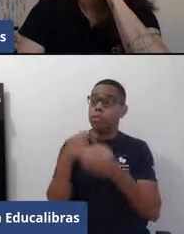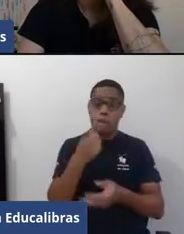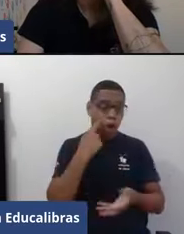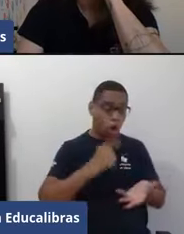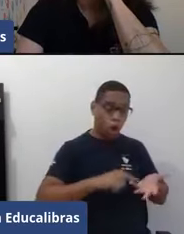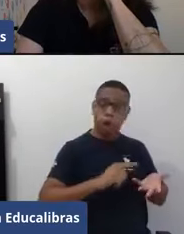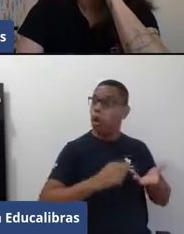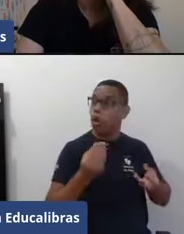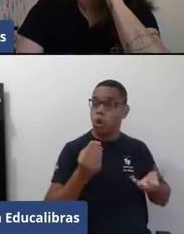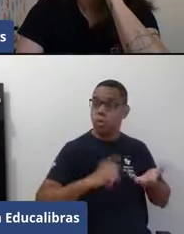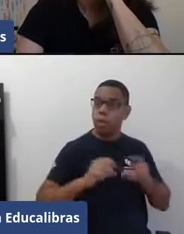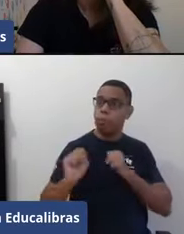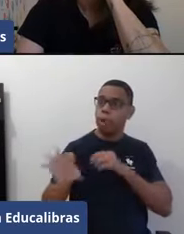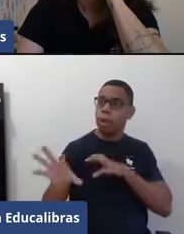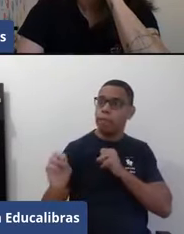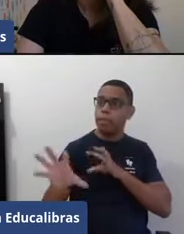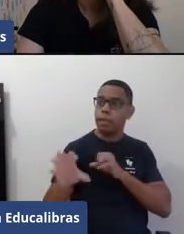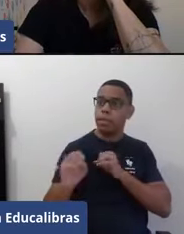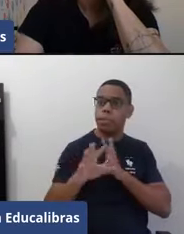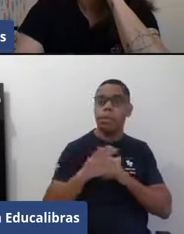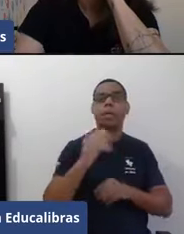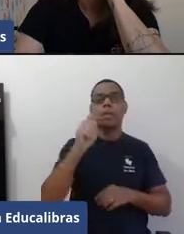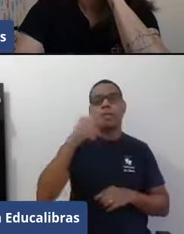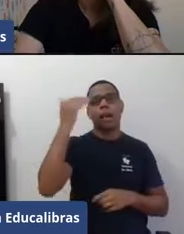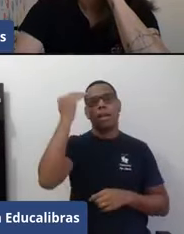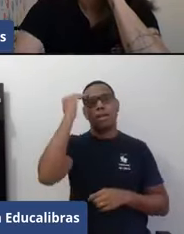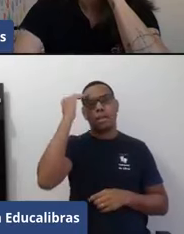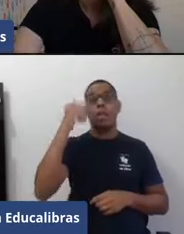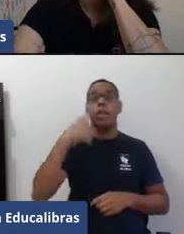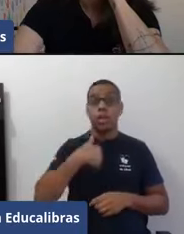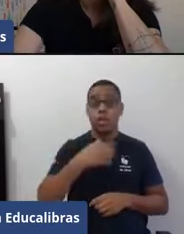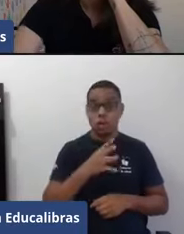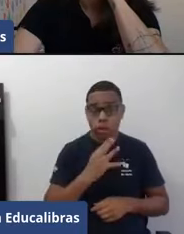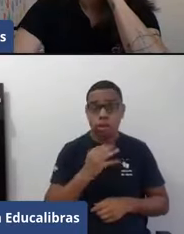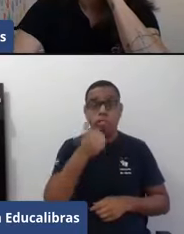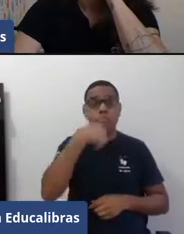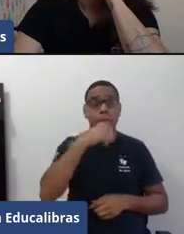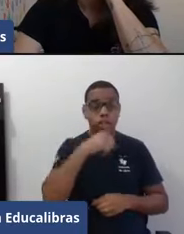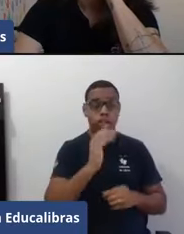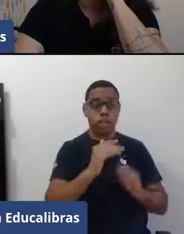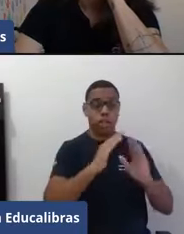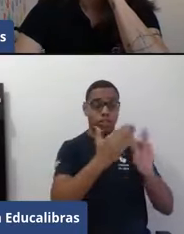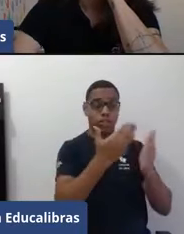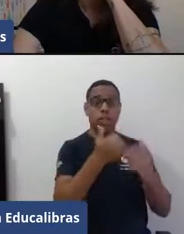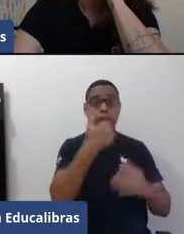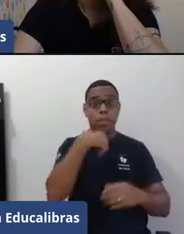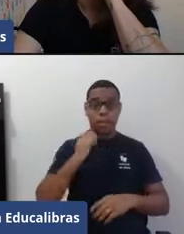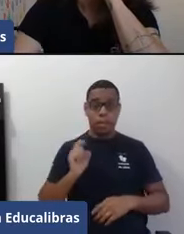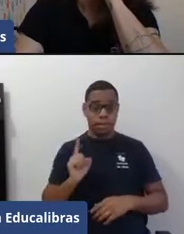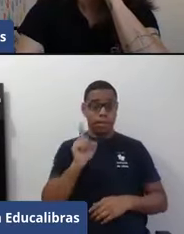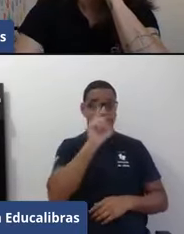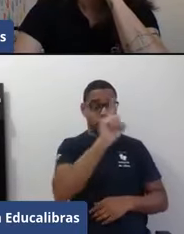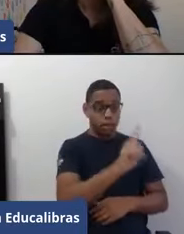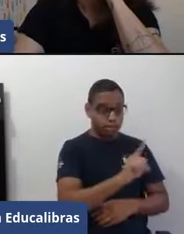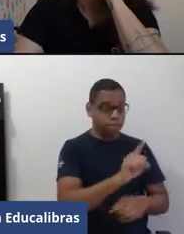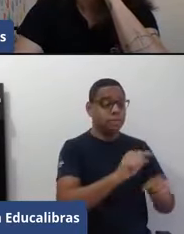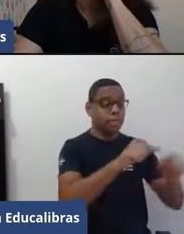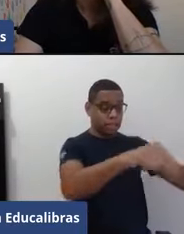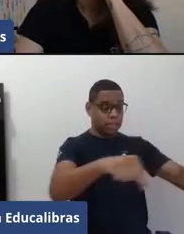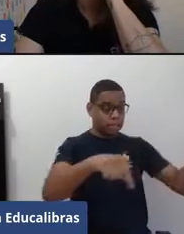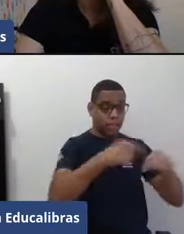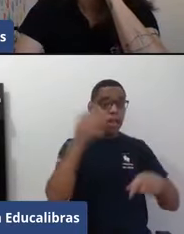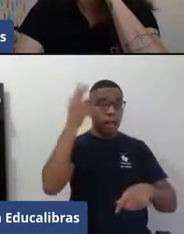exemplos, onde mães foram até a escola, falaram qual era a deficiência do seu filho, para uma classe, não foi só para o